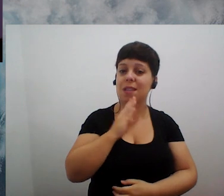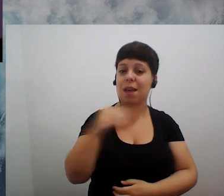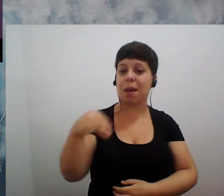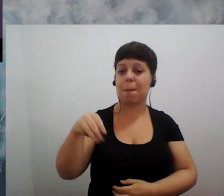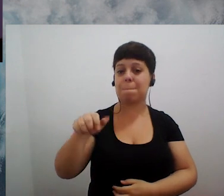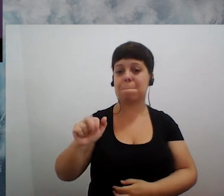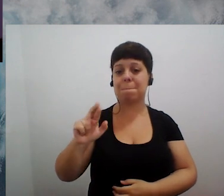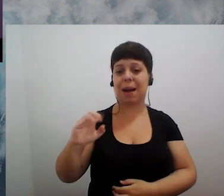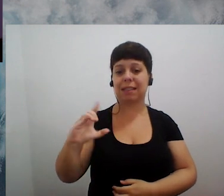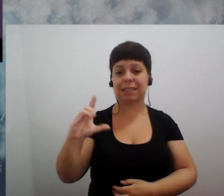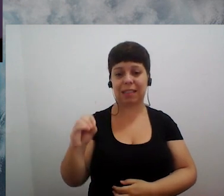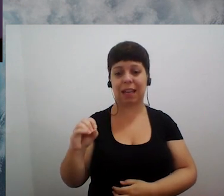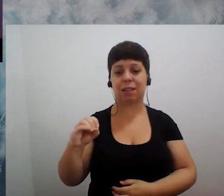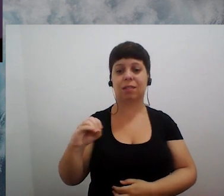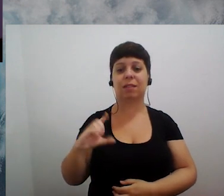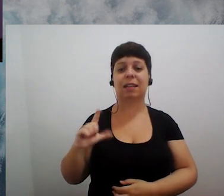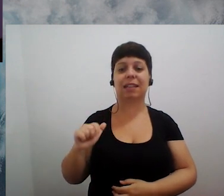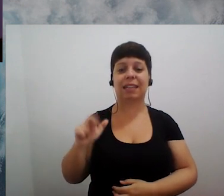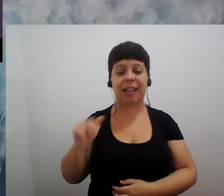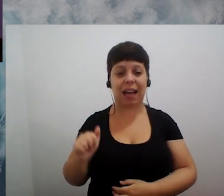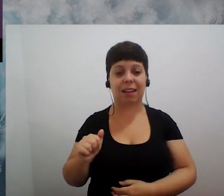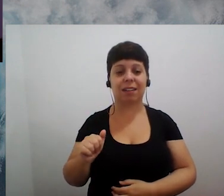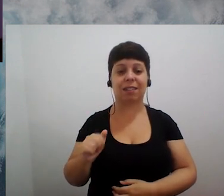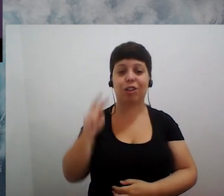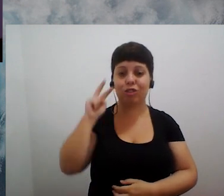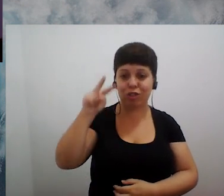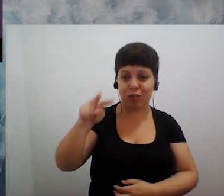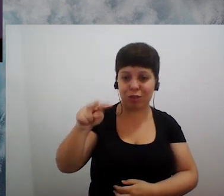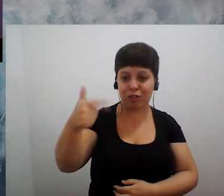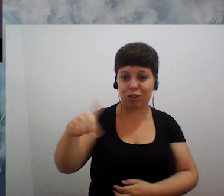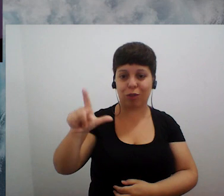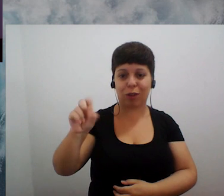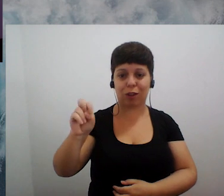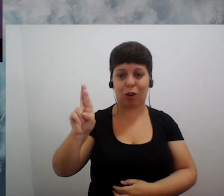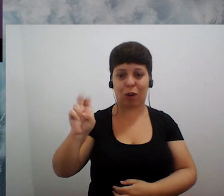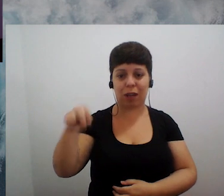conhecer o Marcelo, a Clara, de rever Lorena